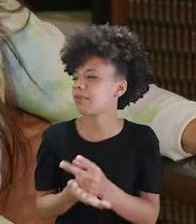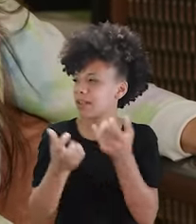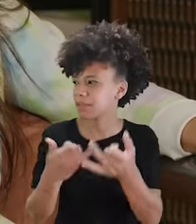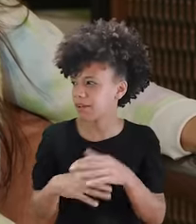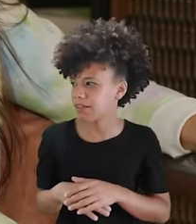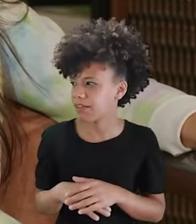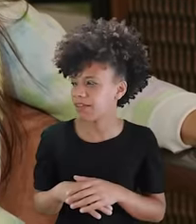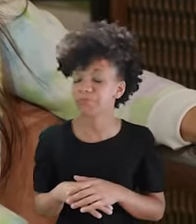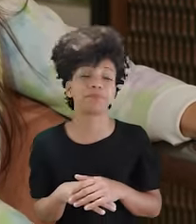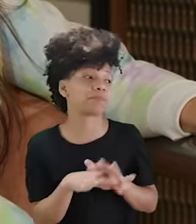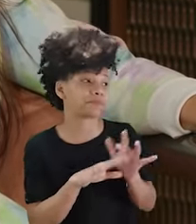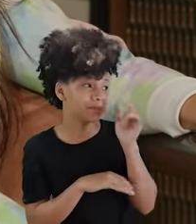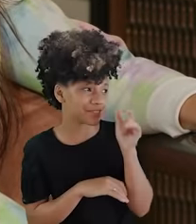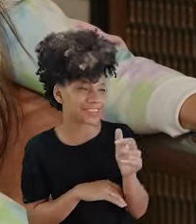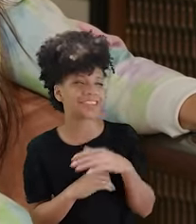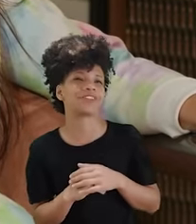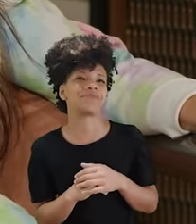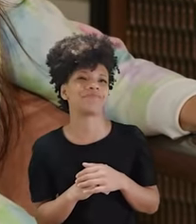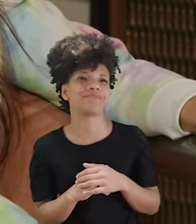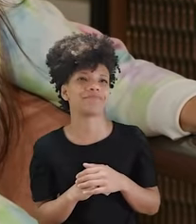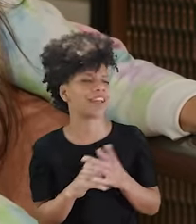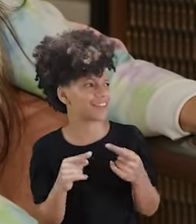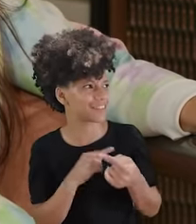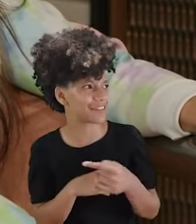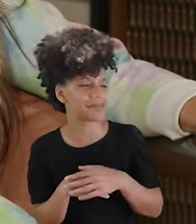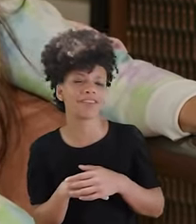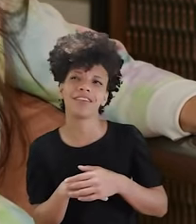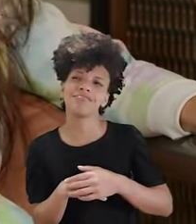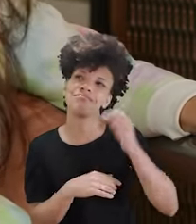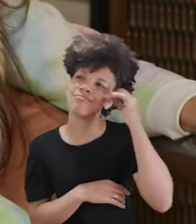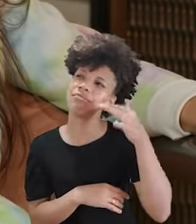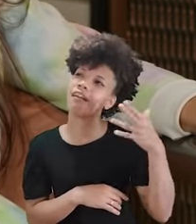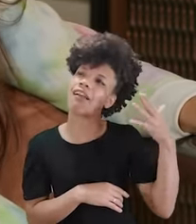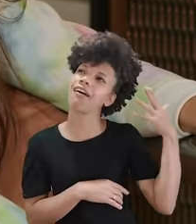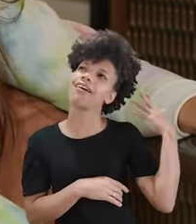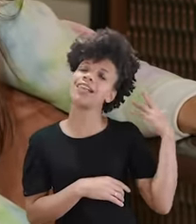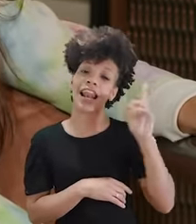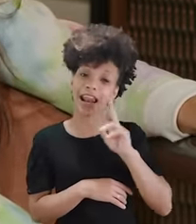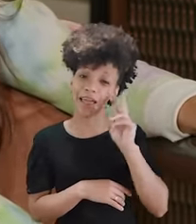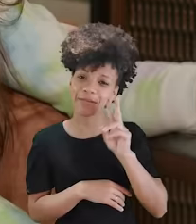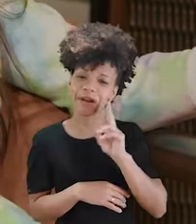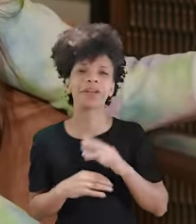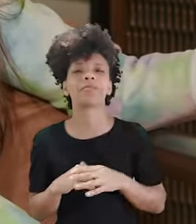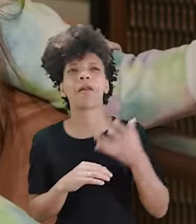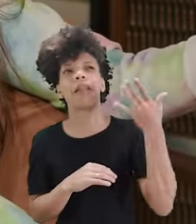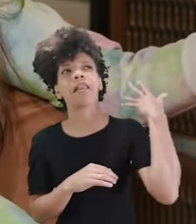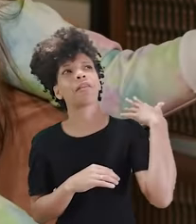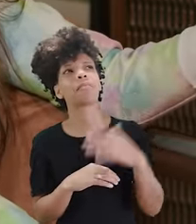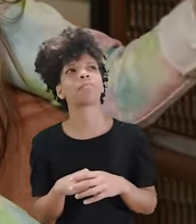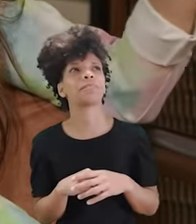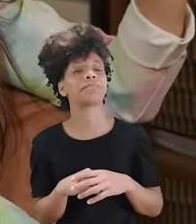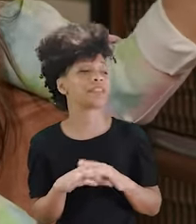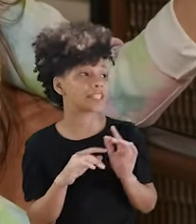recapitulando assim algumas coisas e duas coisas vieram na cabeça uma delas foi quando eu